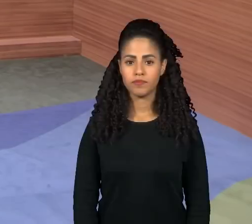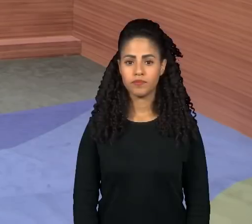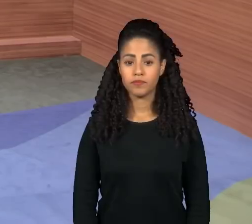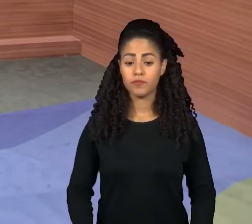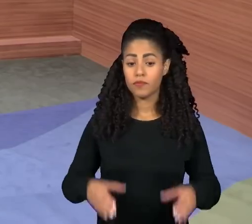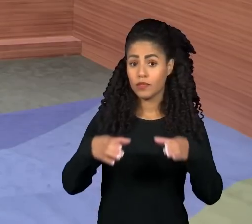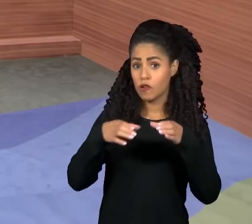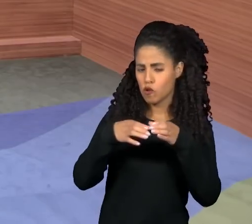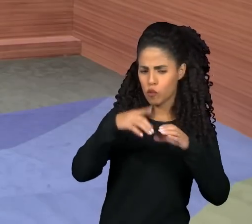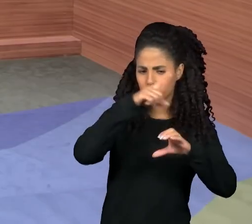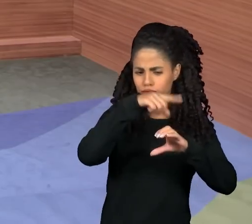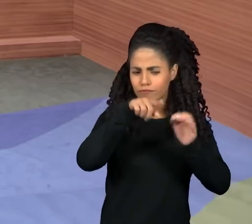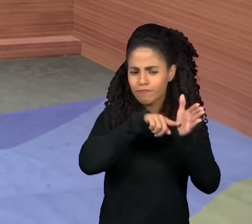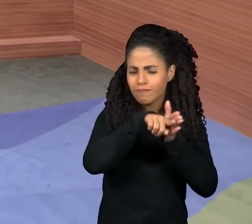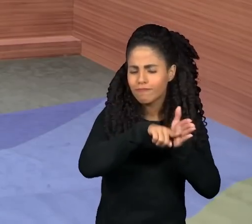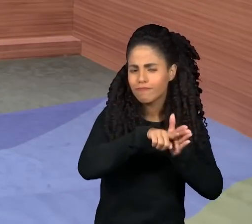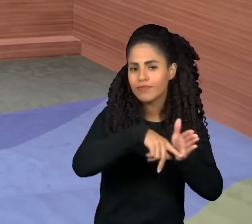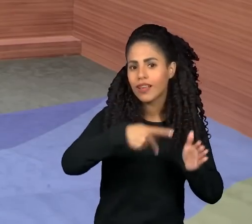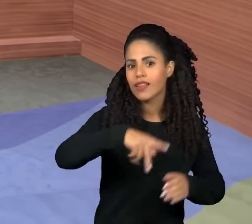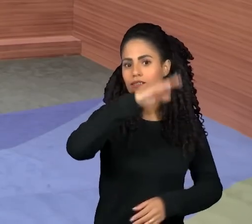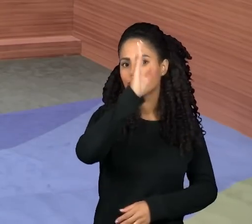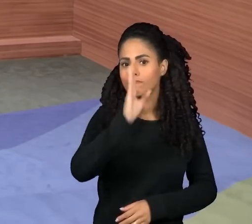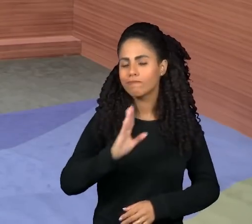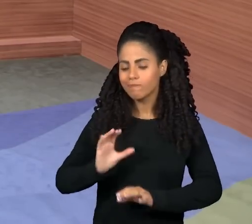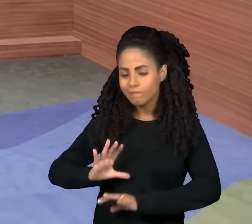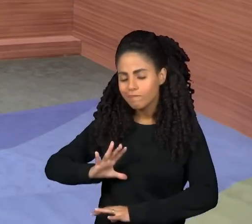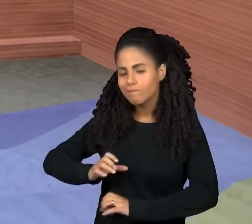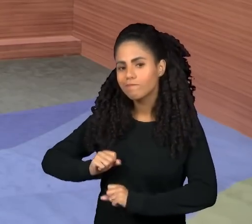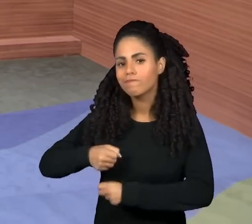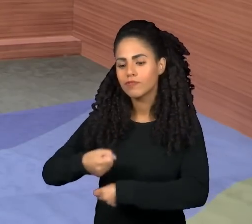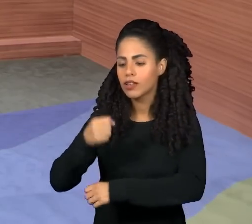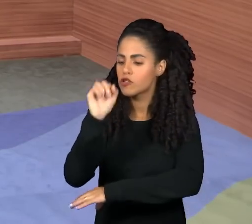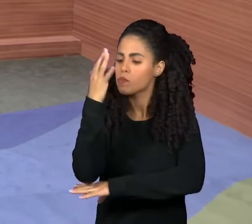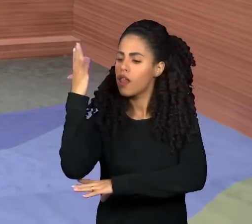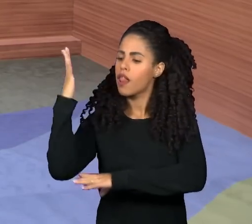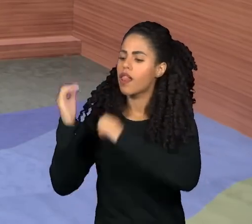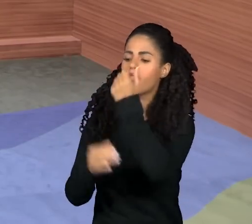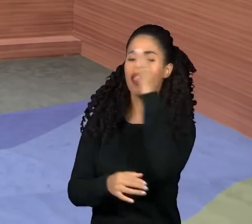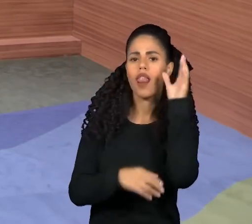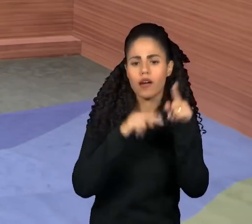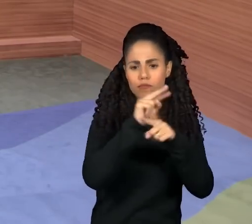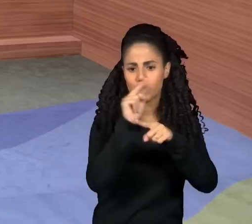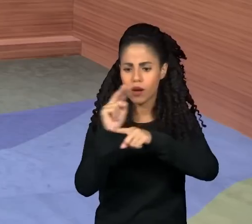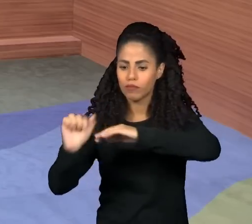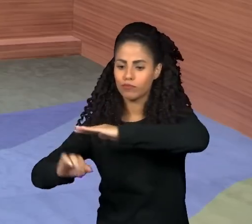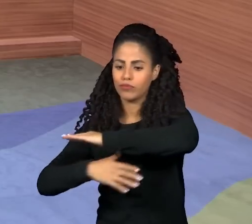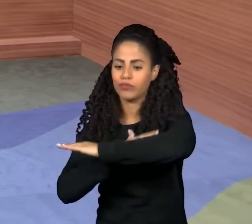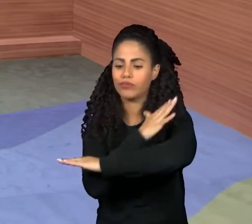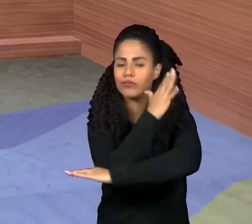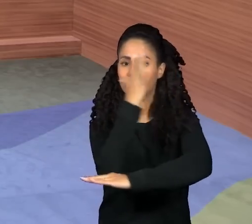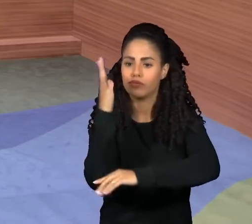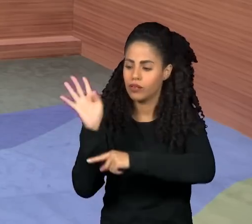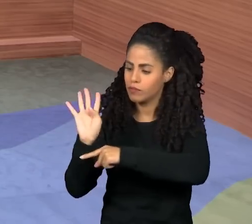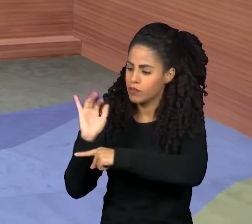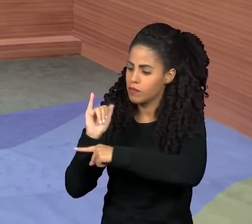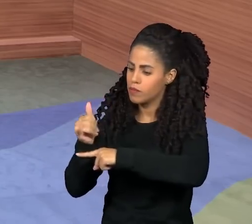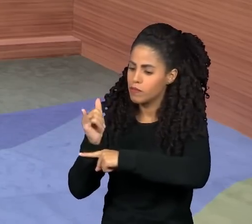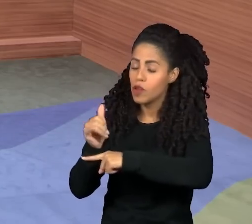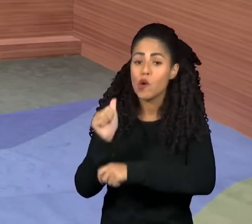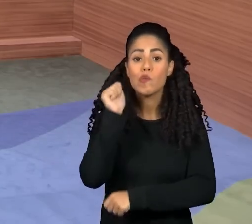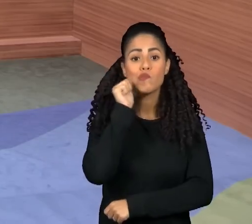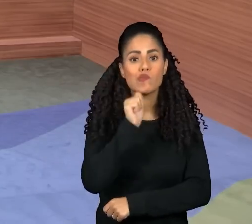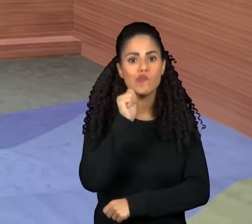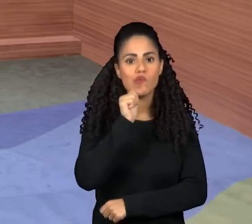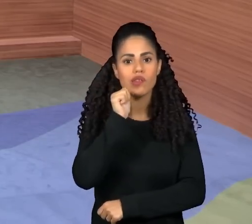Cientistas brasileiras dedicadas à proteção da biodiversidade são personagens do documentário Mulheres na